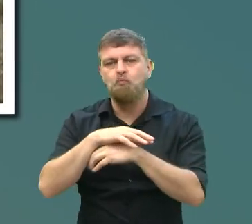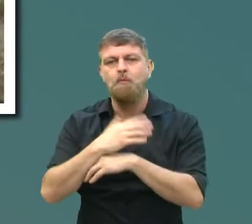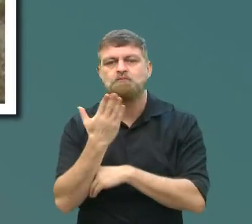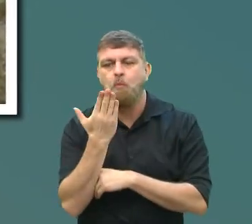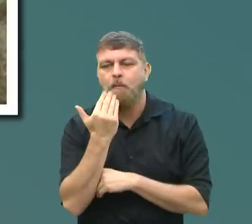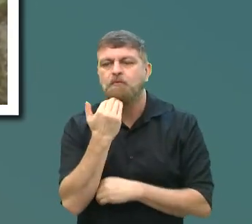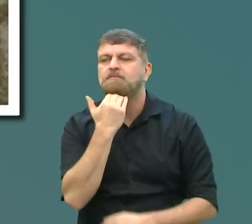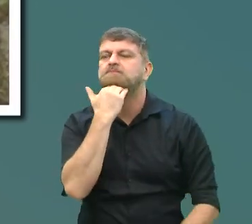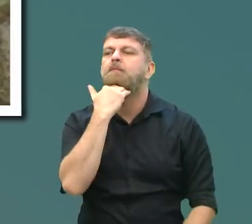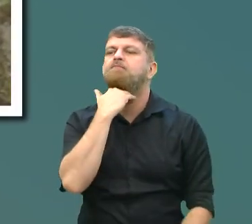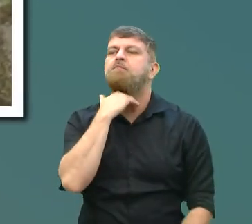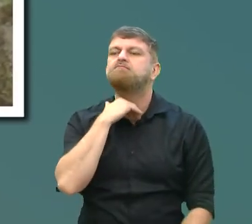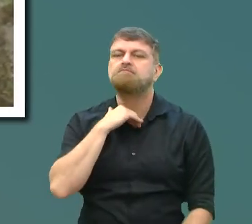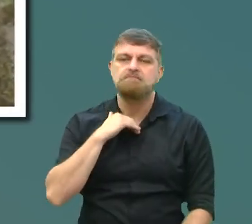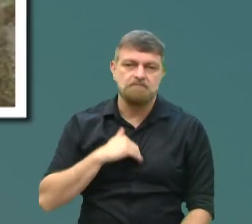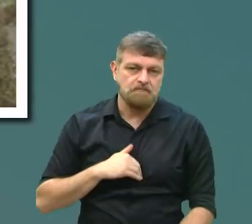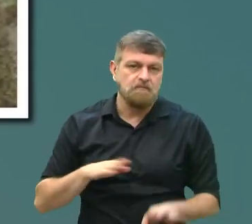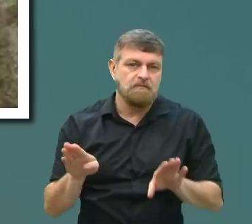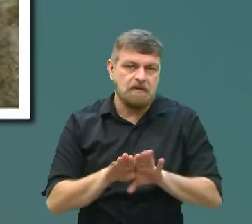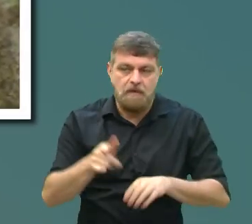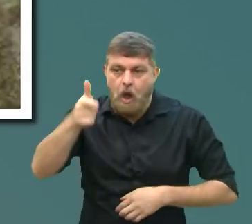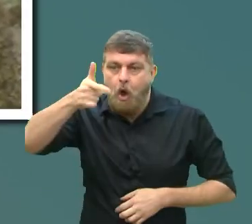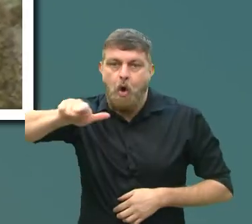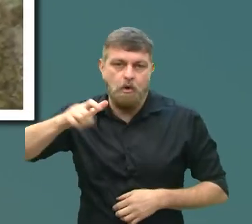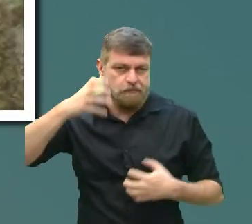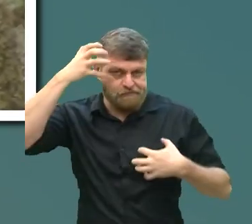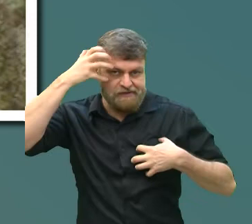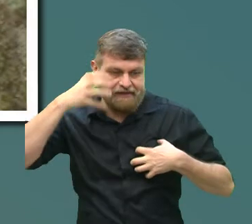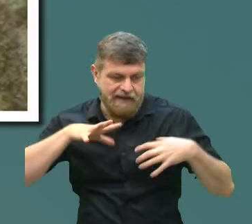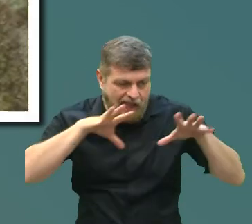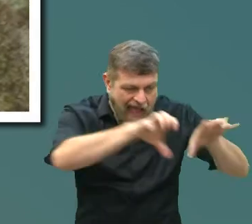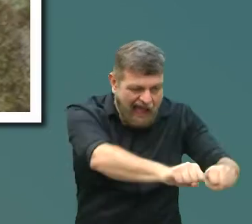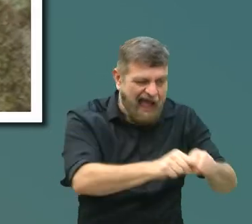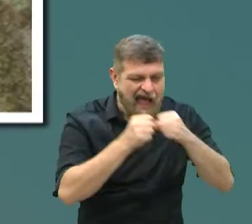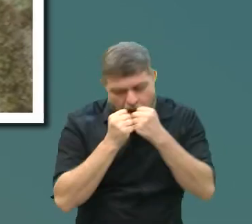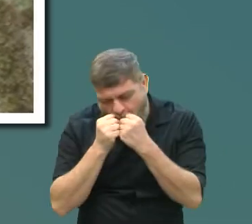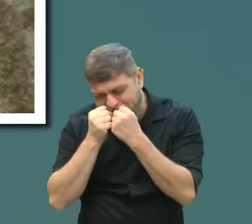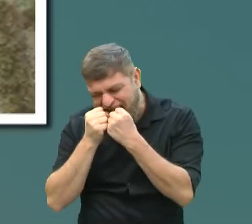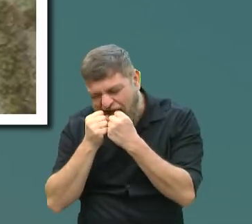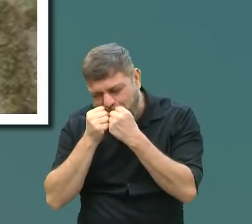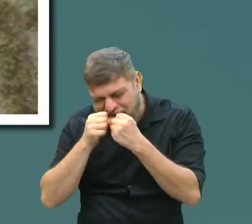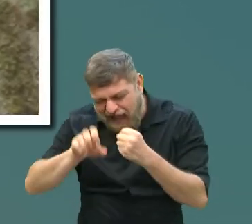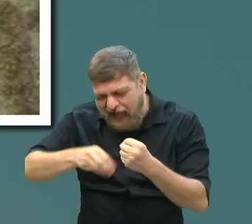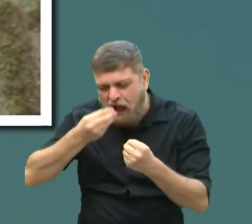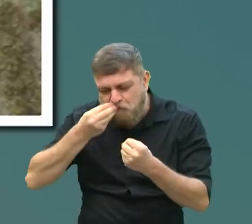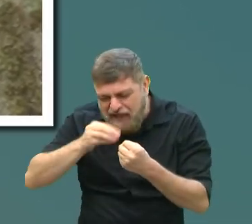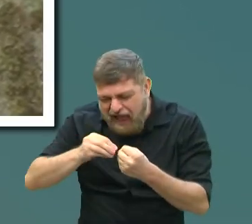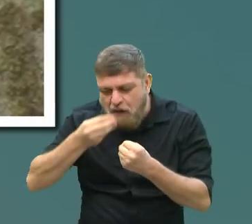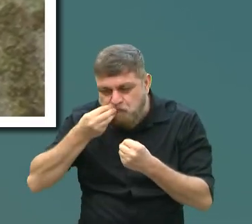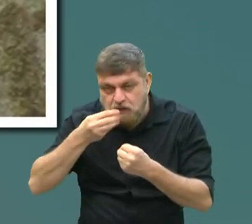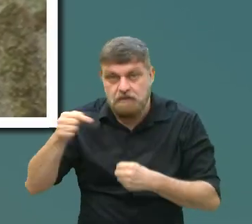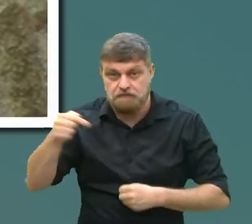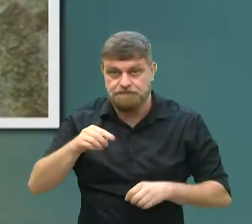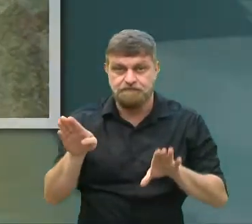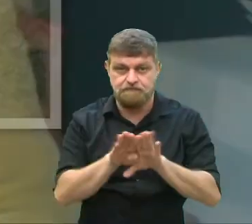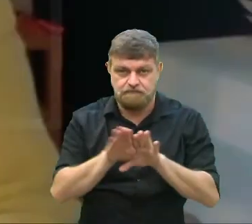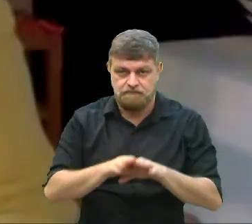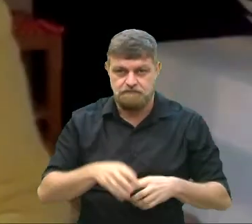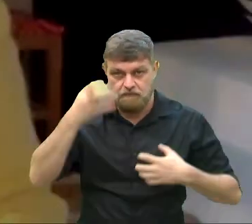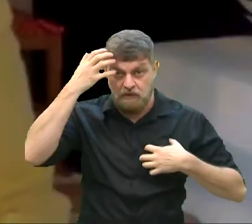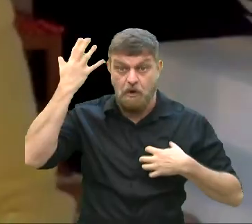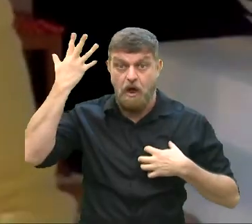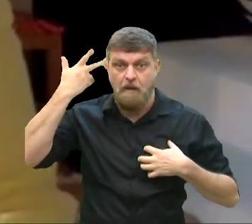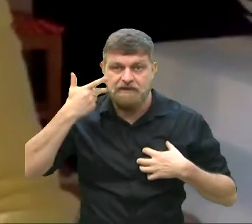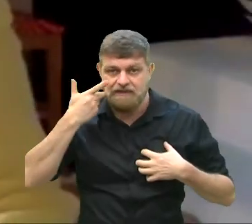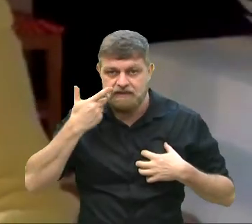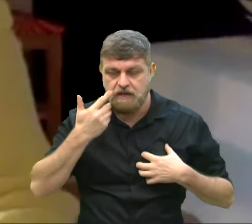para outras espécies de primata, macaco-pregos e carnívoros, tudo. E o mico-leão dourado, por ser essa espécie onívora